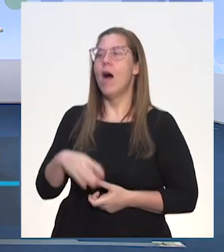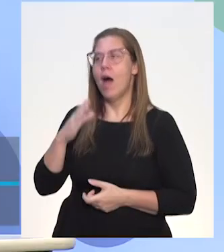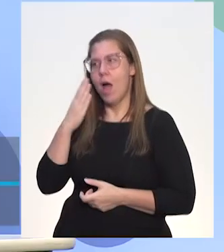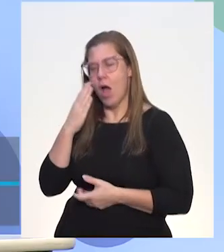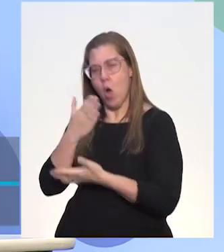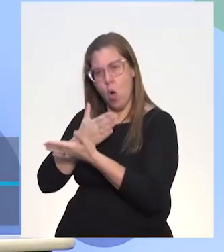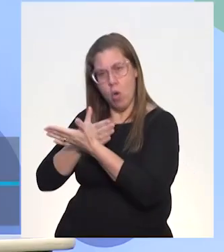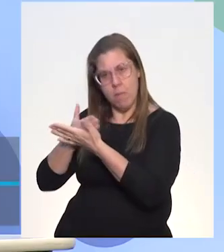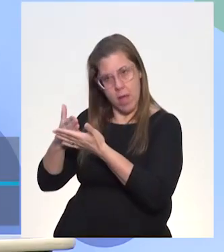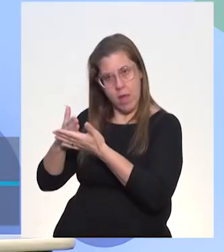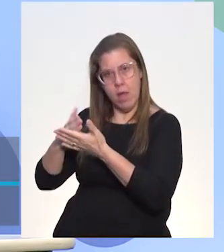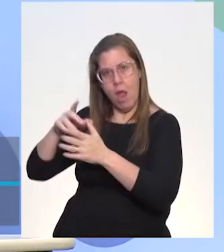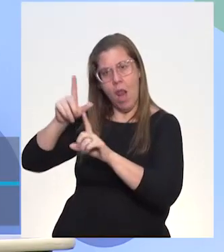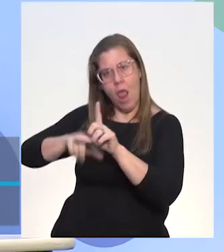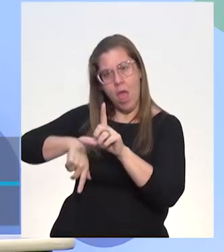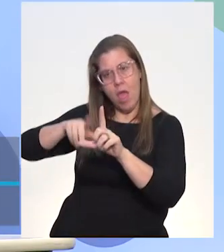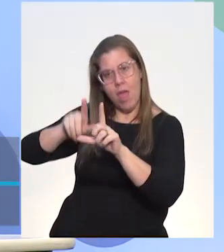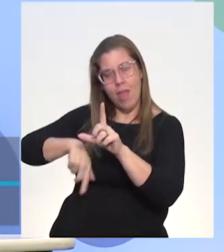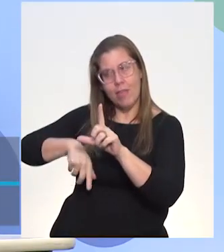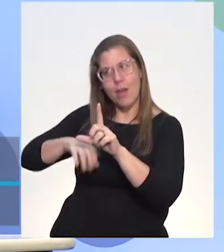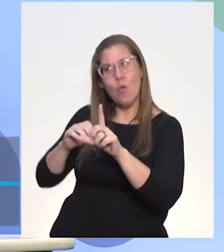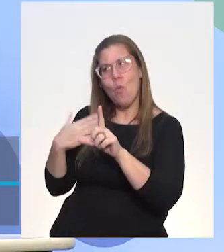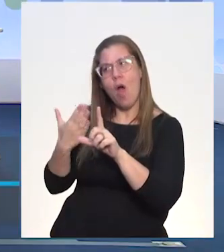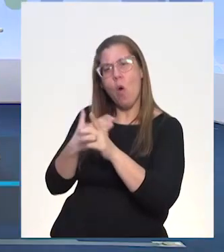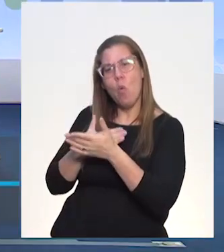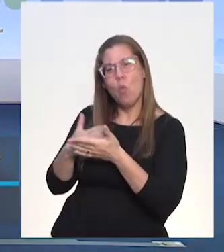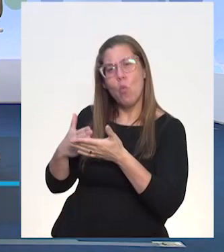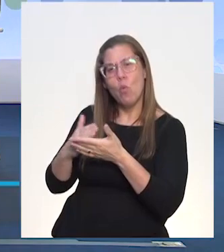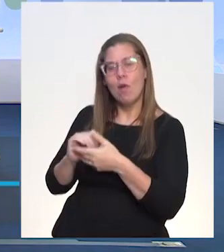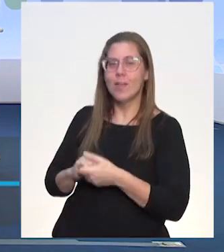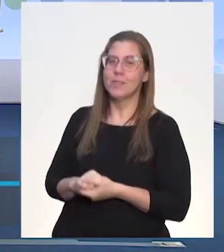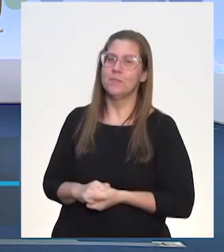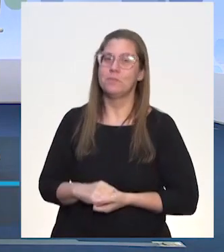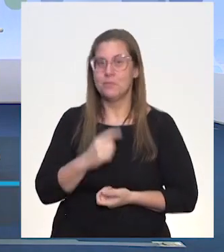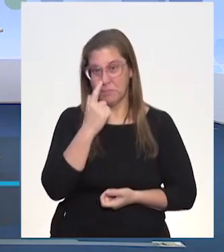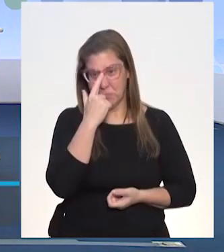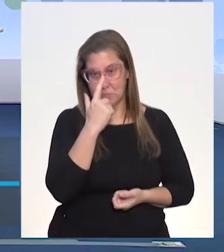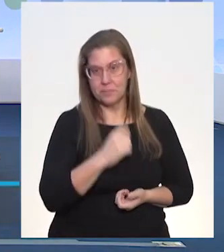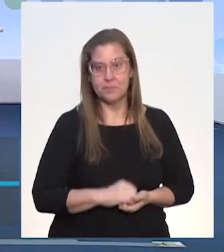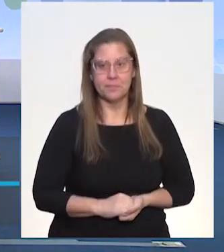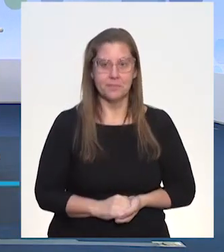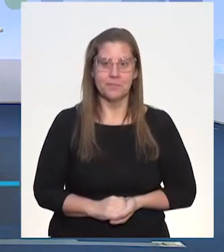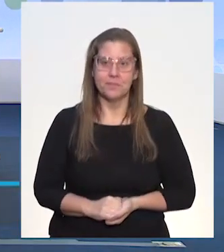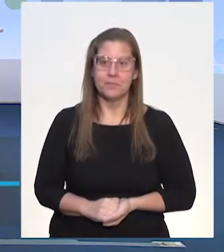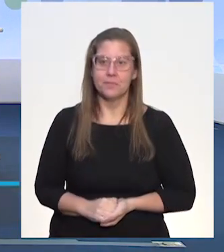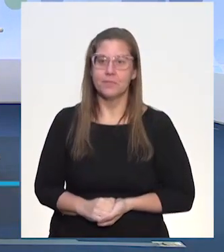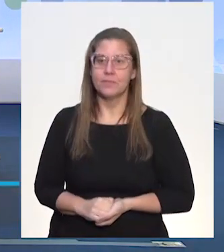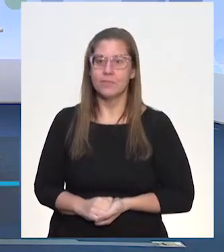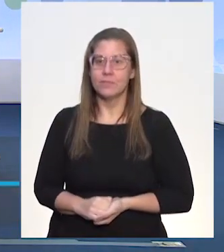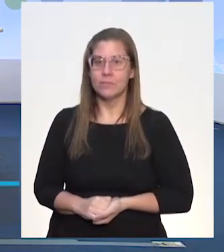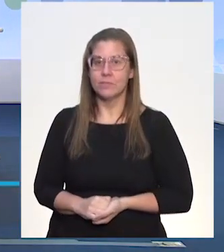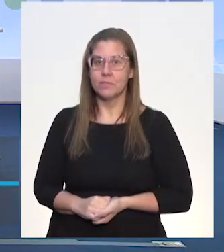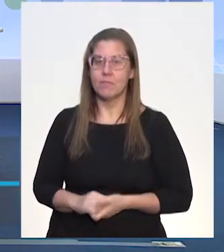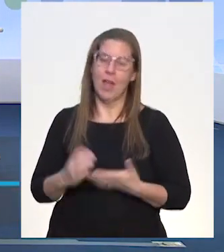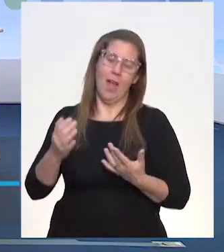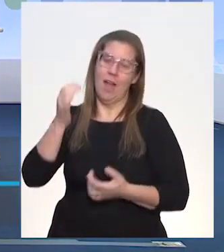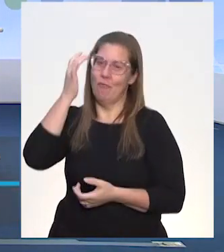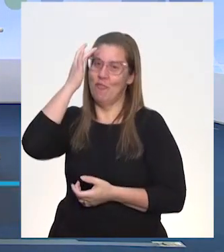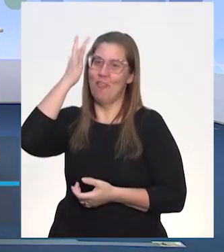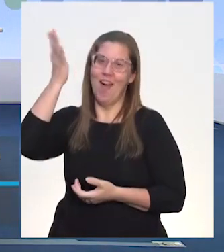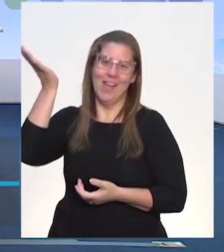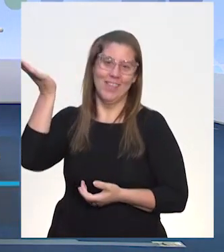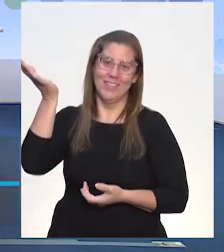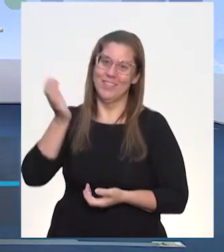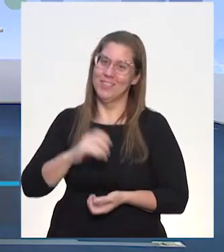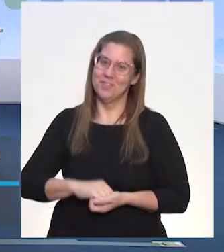começa com a letra tal... Mas aí não. Mas aí é sabotar o jogo. Tá certo, tudo bem. Aí fica muito fácil.